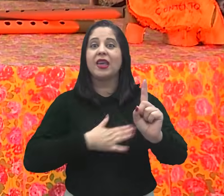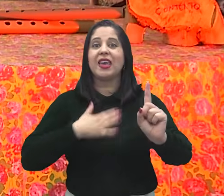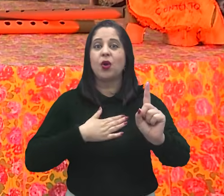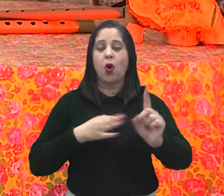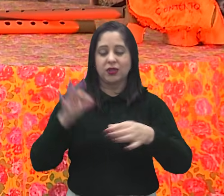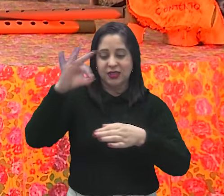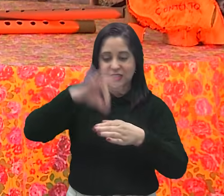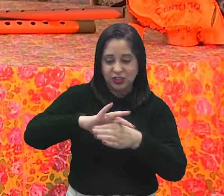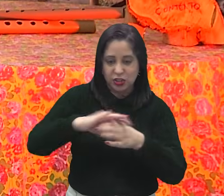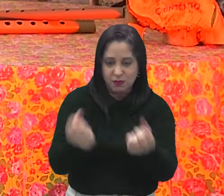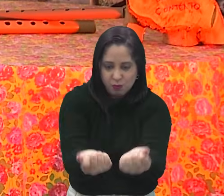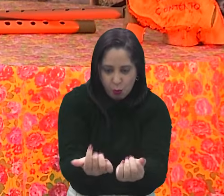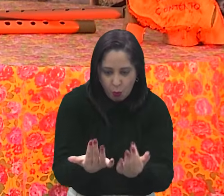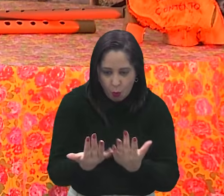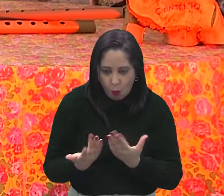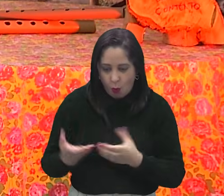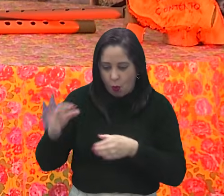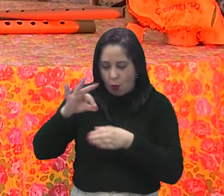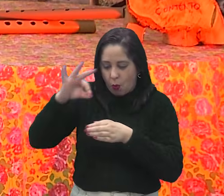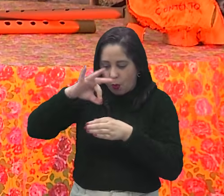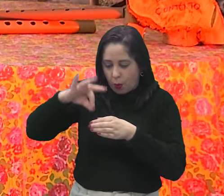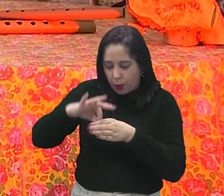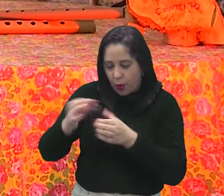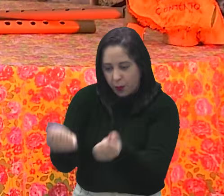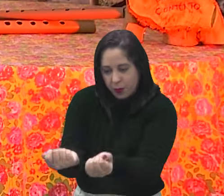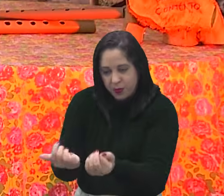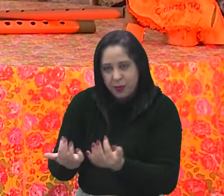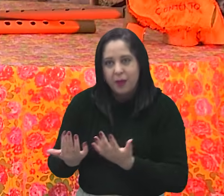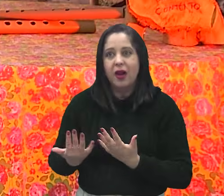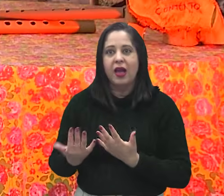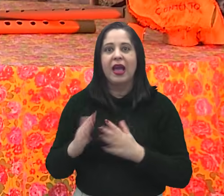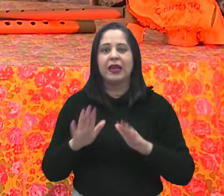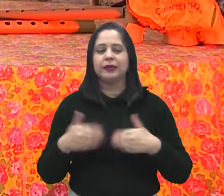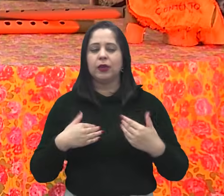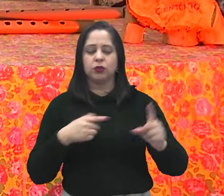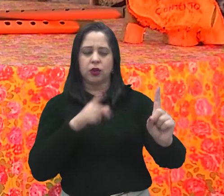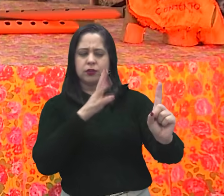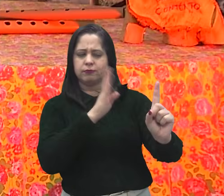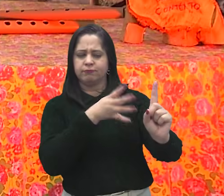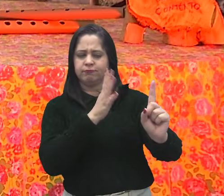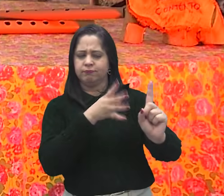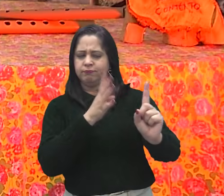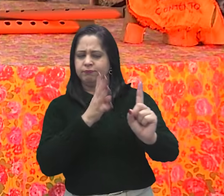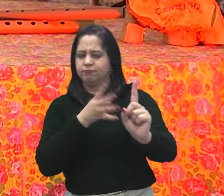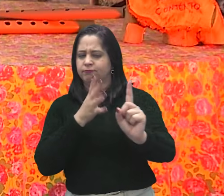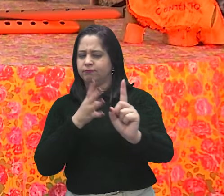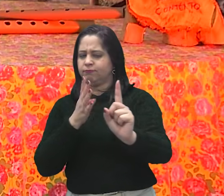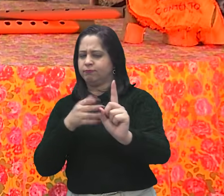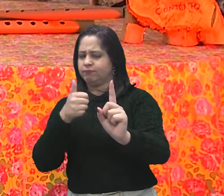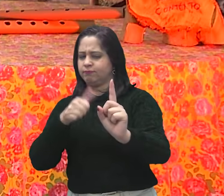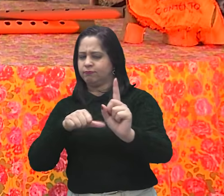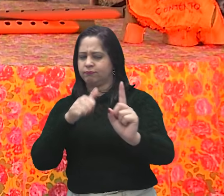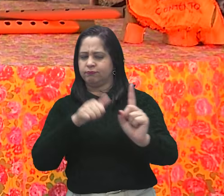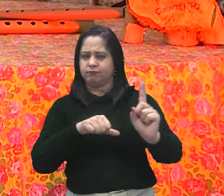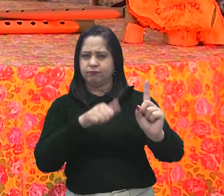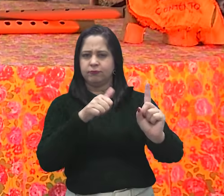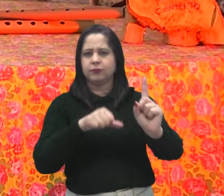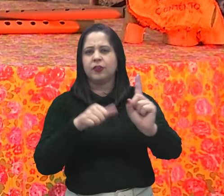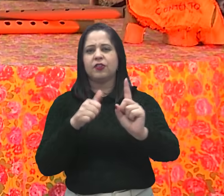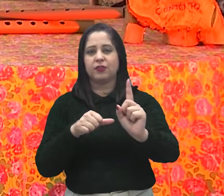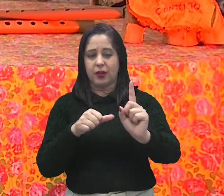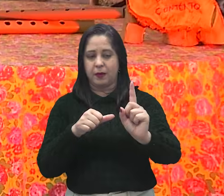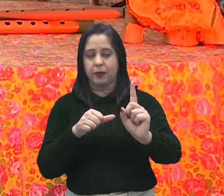partir desses saberes, a gente vai identificando isso, pesquisando isso, né? E aí, a partir